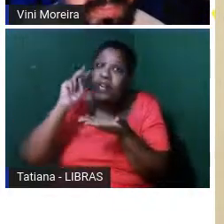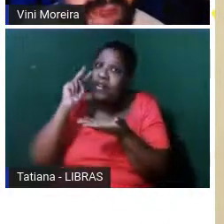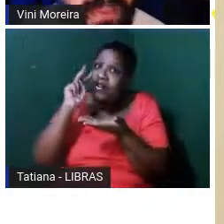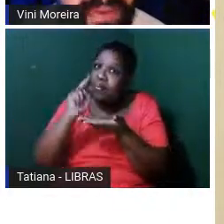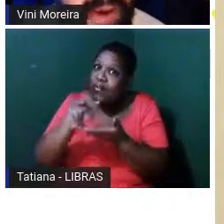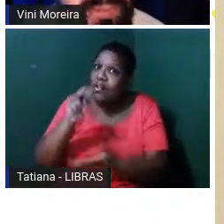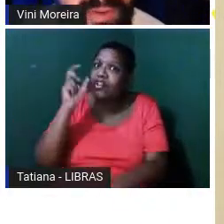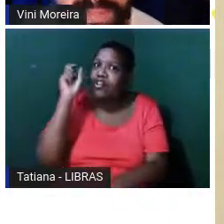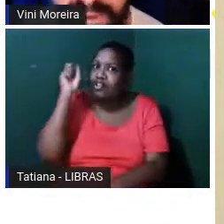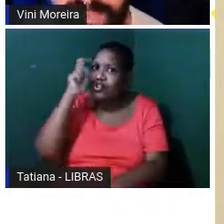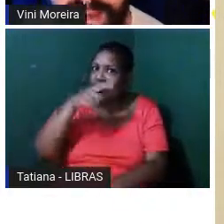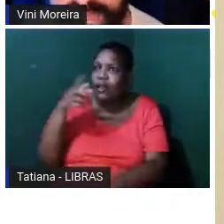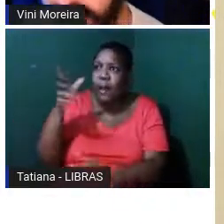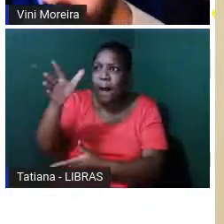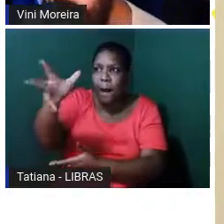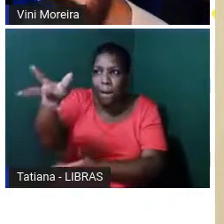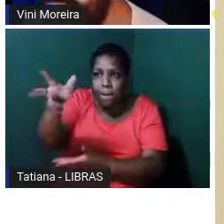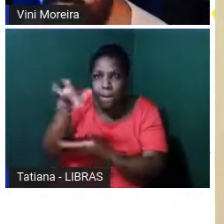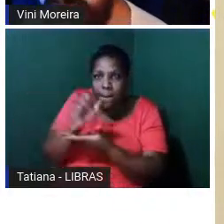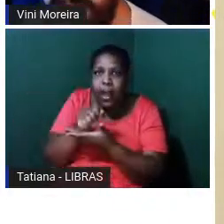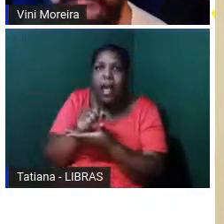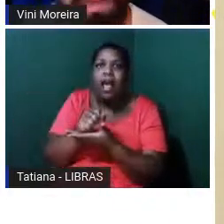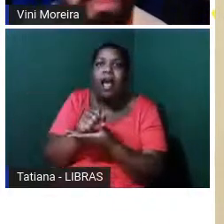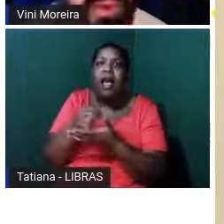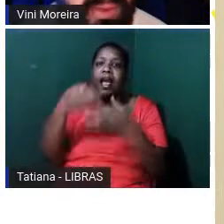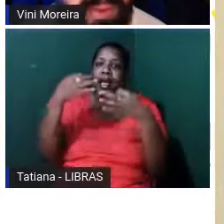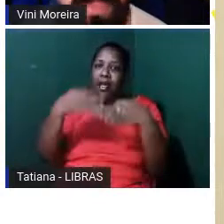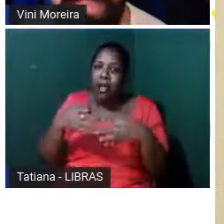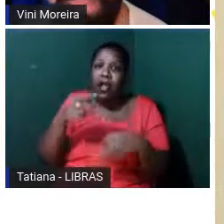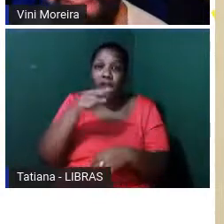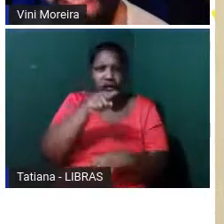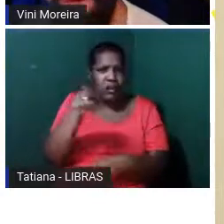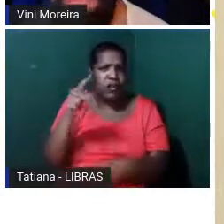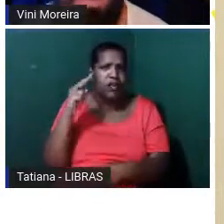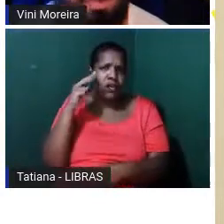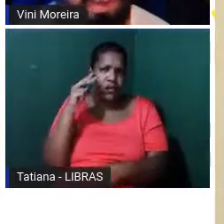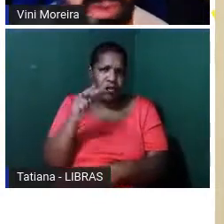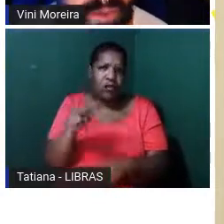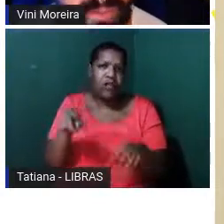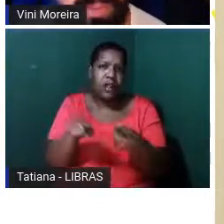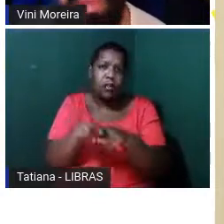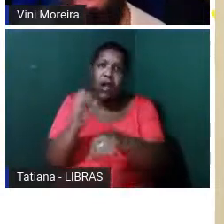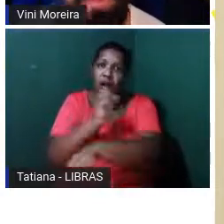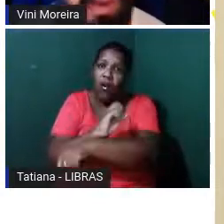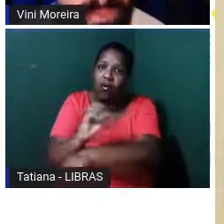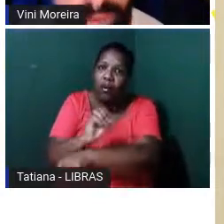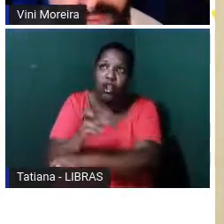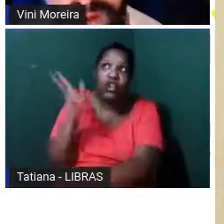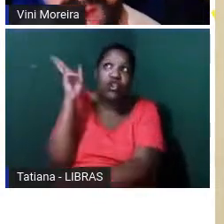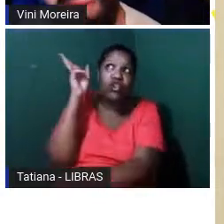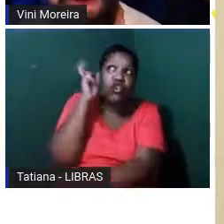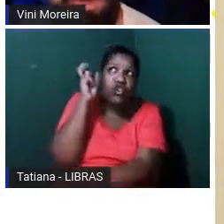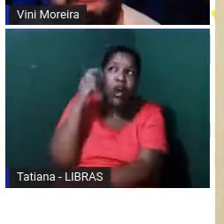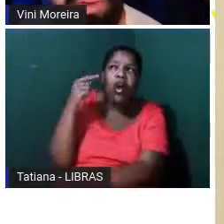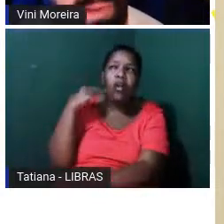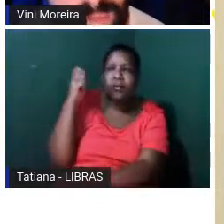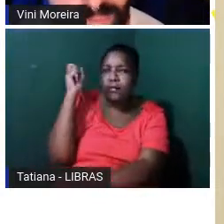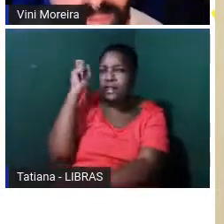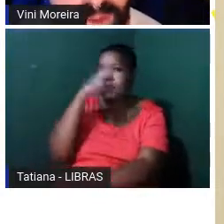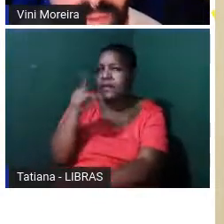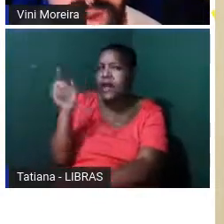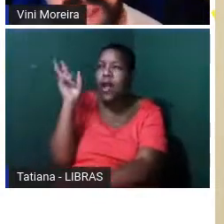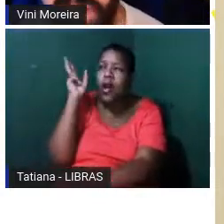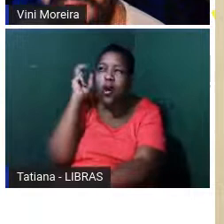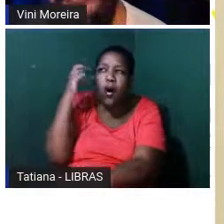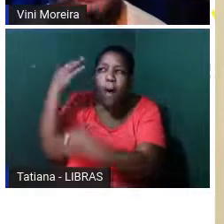difícil captar um vídeo bem feito todo mundo aqui viu a oficina de som e viu como é difícil fazer